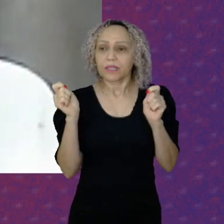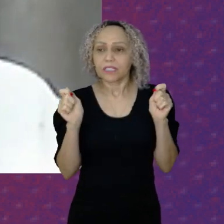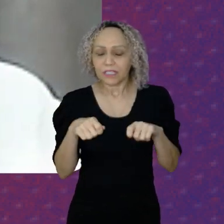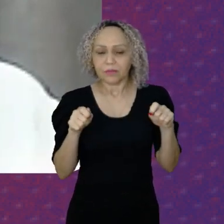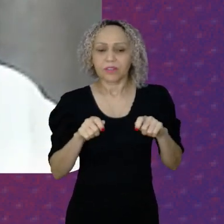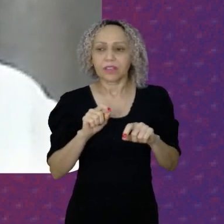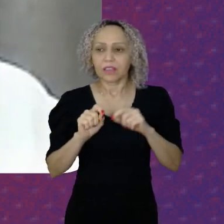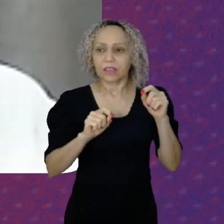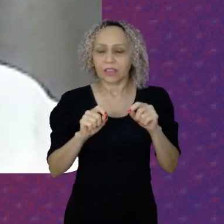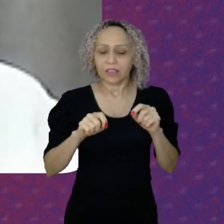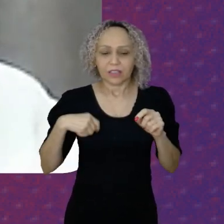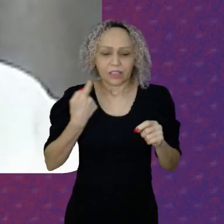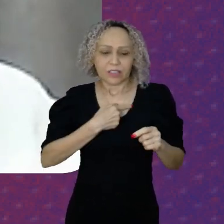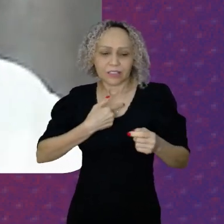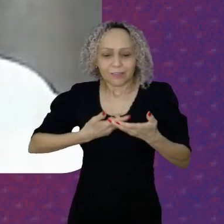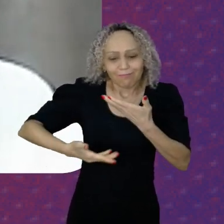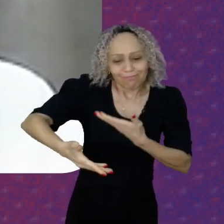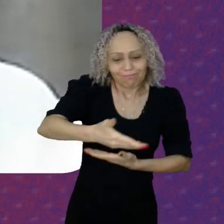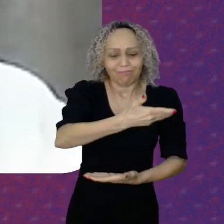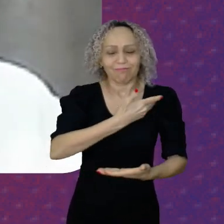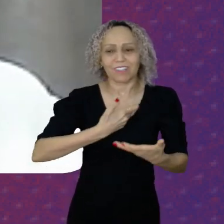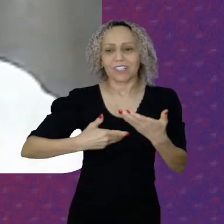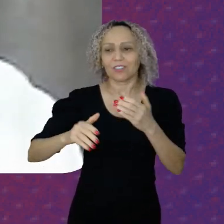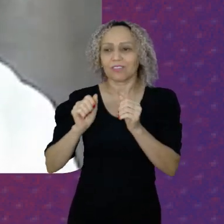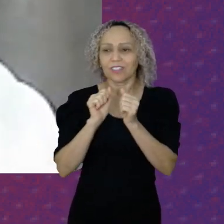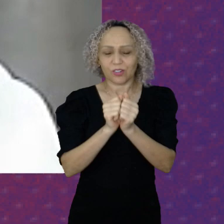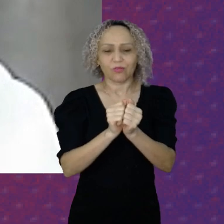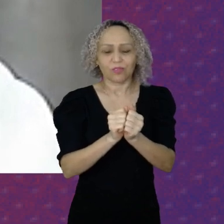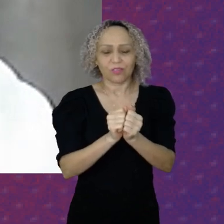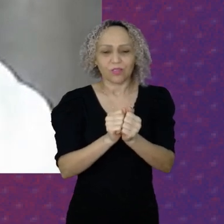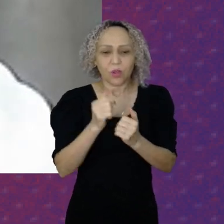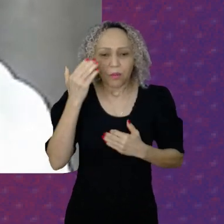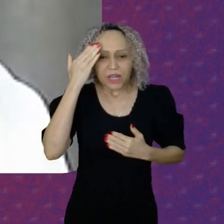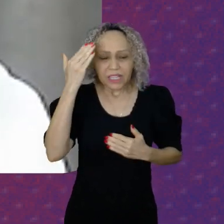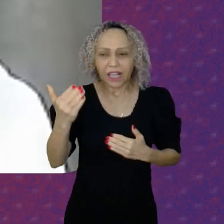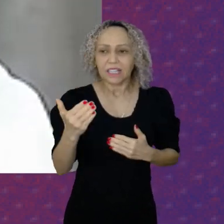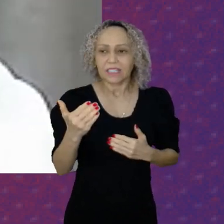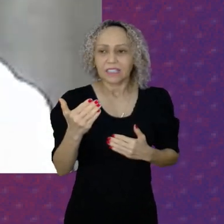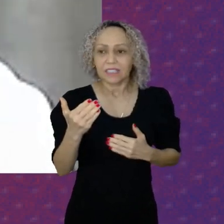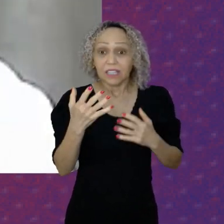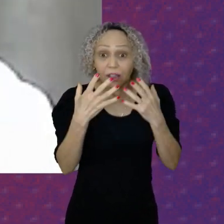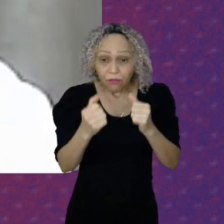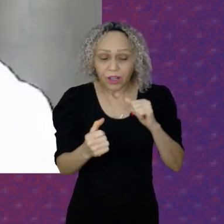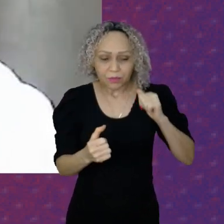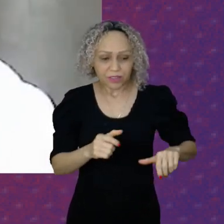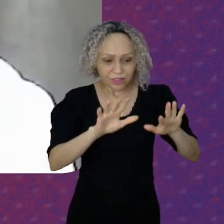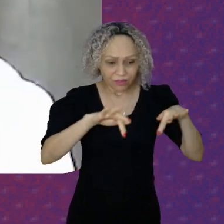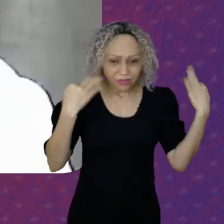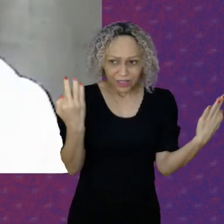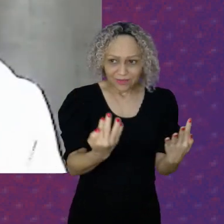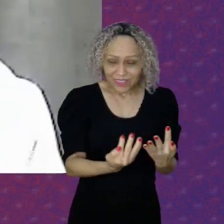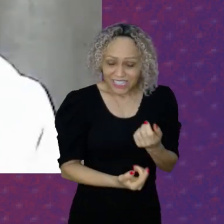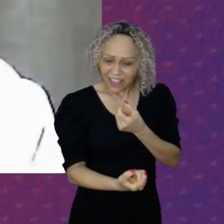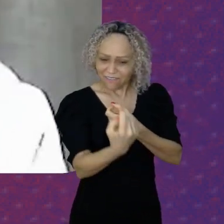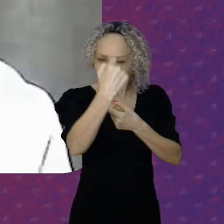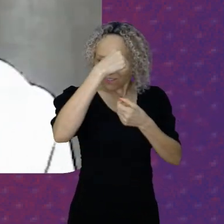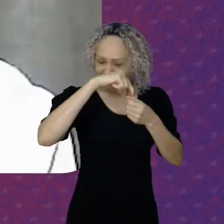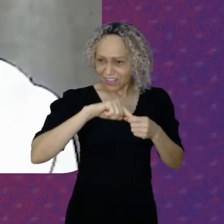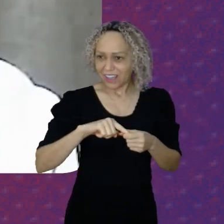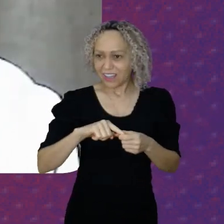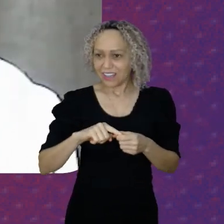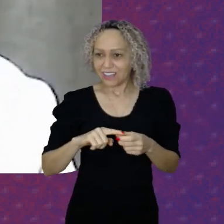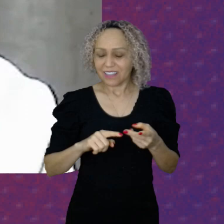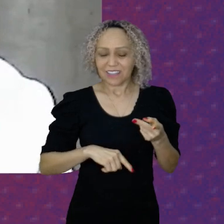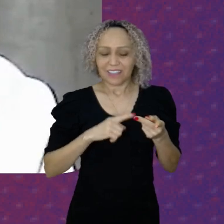para a gente se ajudar coletivamente. Muito obrigada a vocês. Vamos retomar o Bolsa Família, né? Cada vez ampliando mais. Vamos retomar